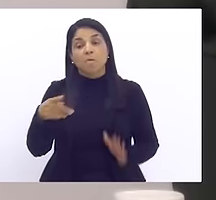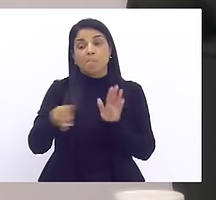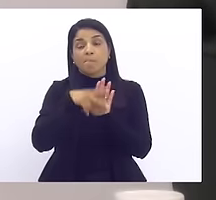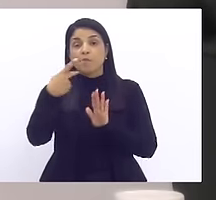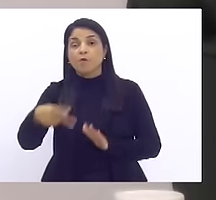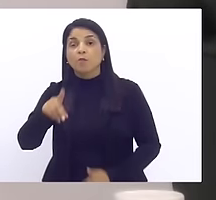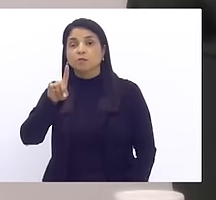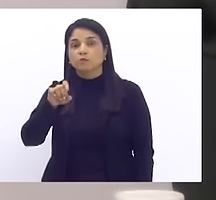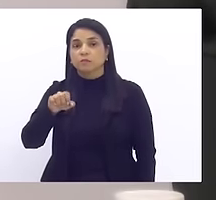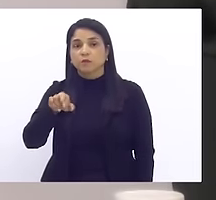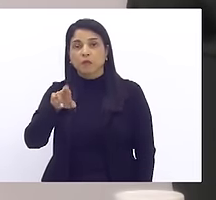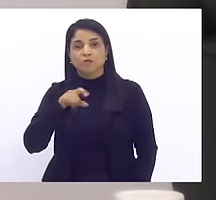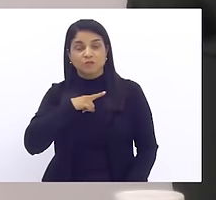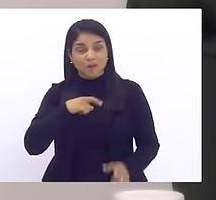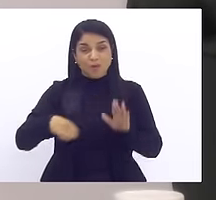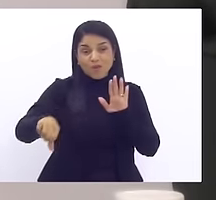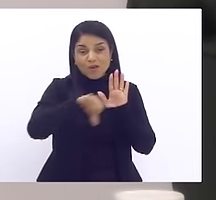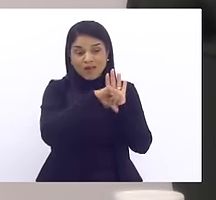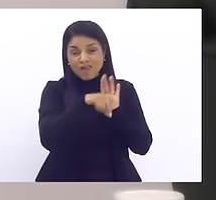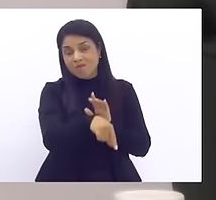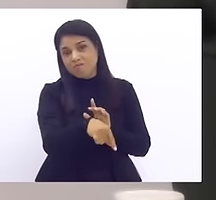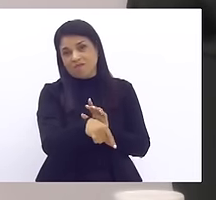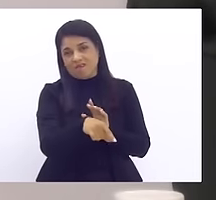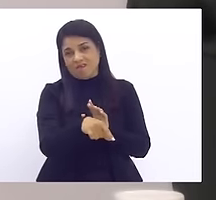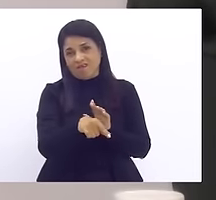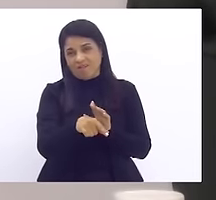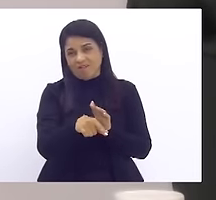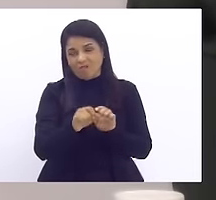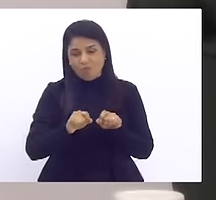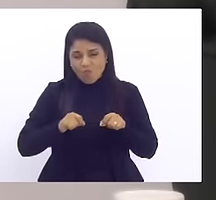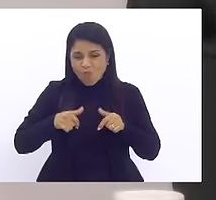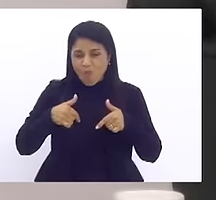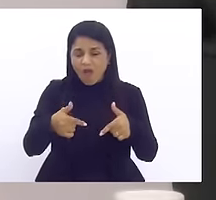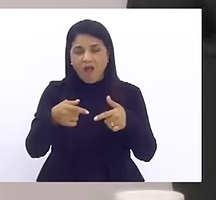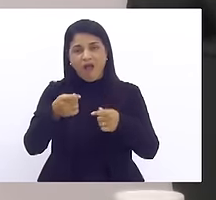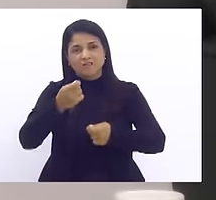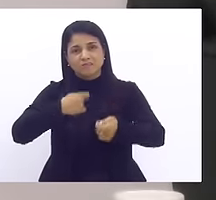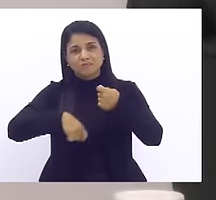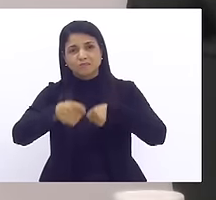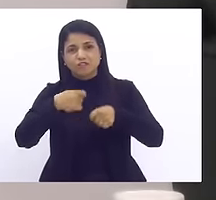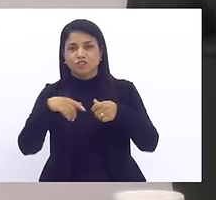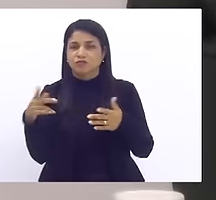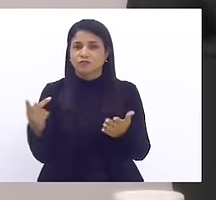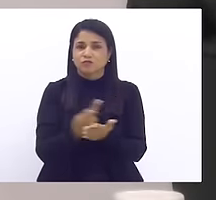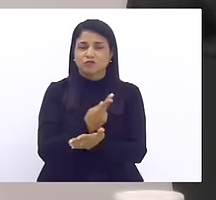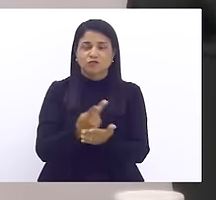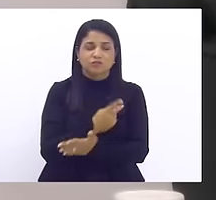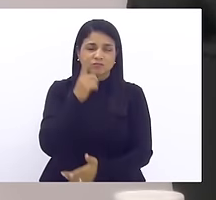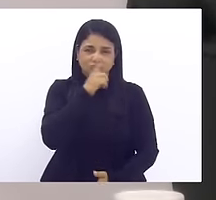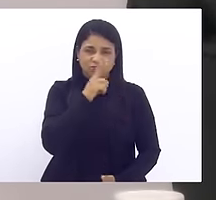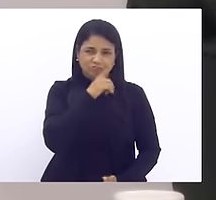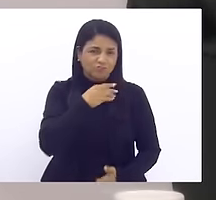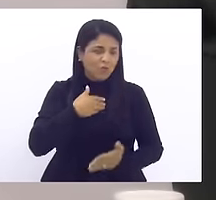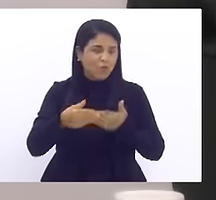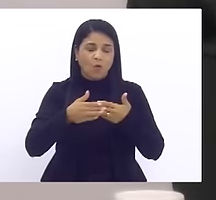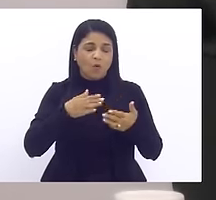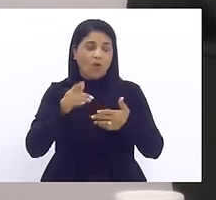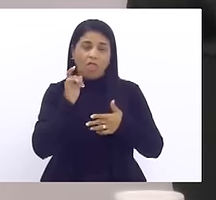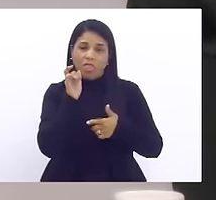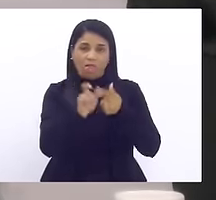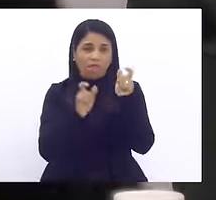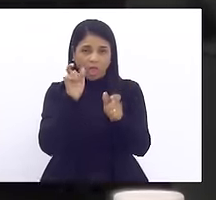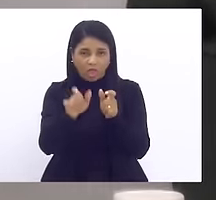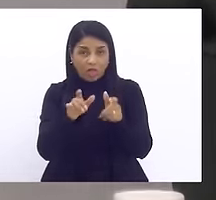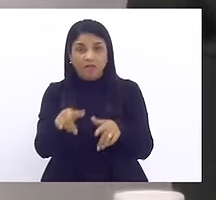um crime aconteceu na ponta um ato infracional ou uma lesão administrativa Seja lá que o nome a senhora quer chamar a senhora continua